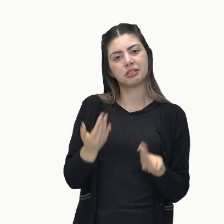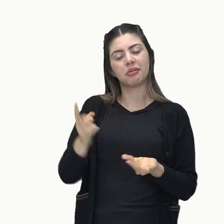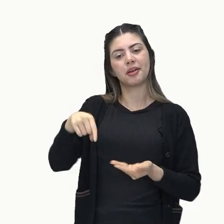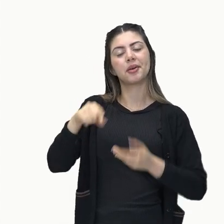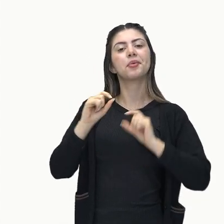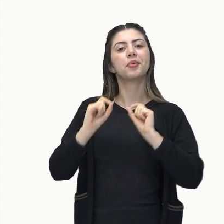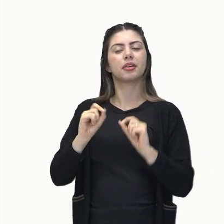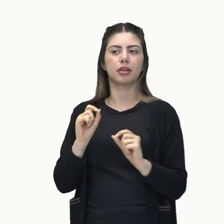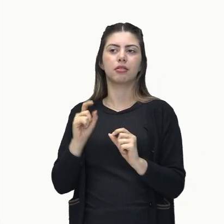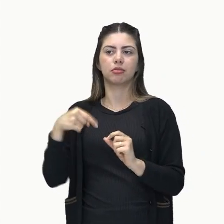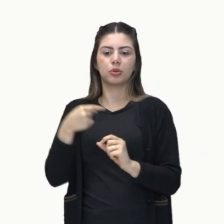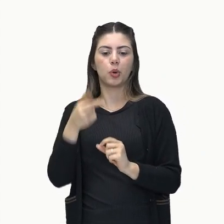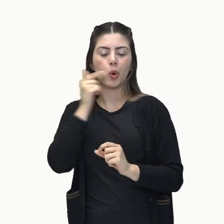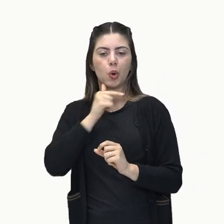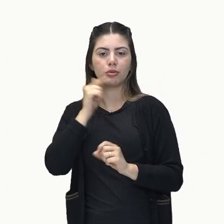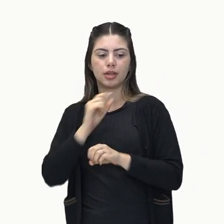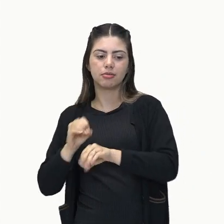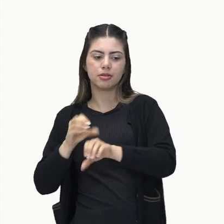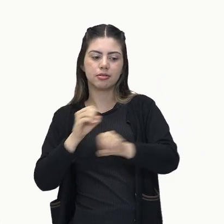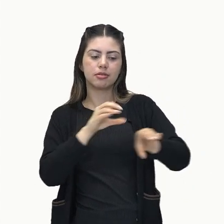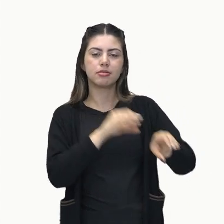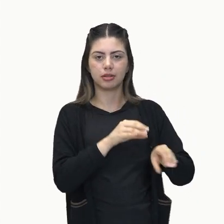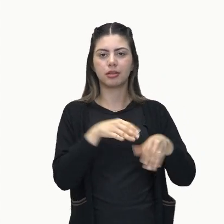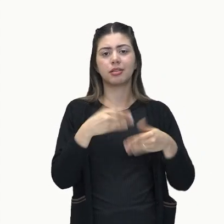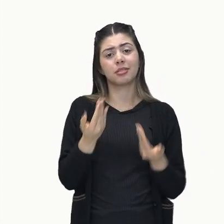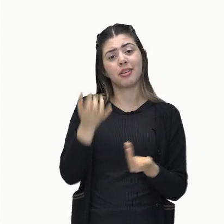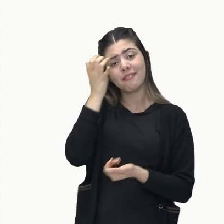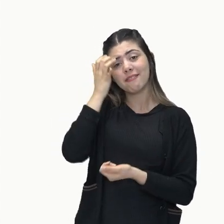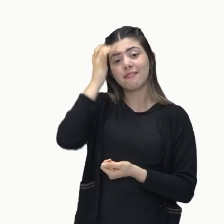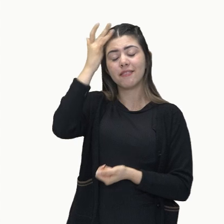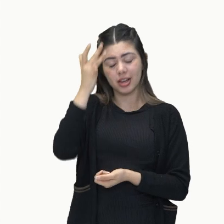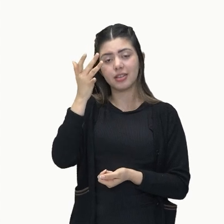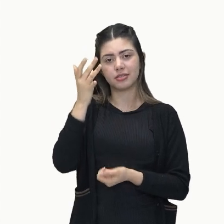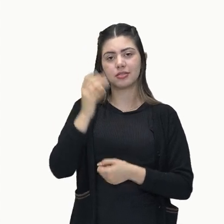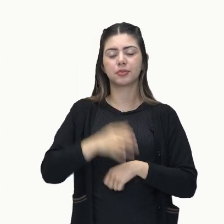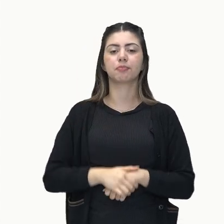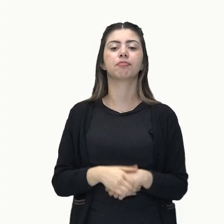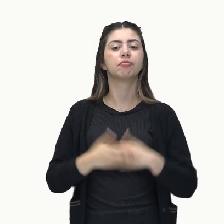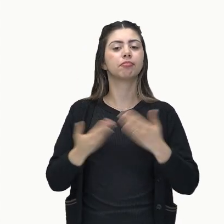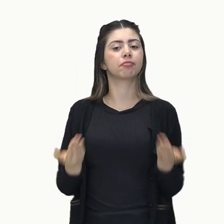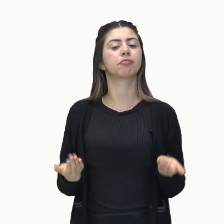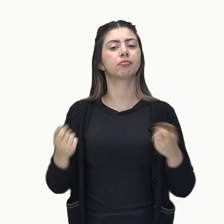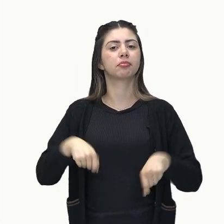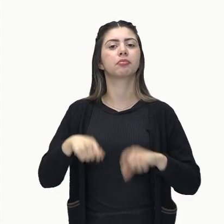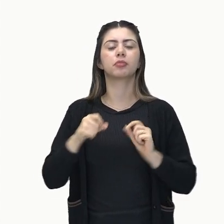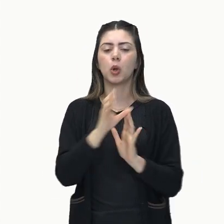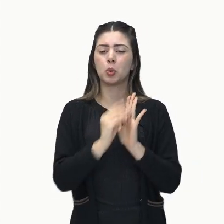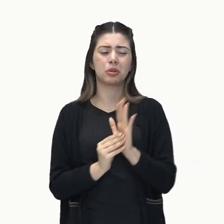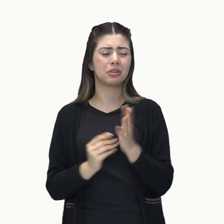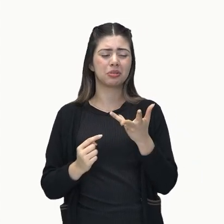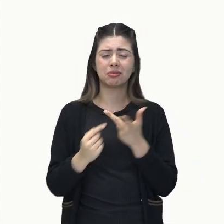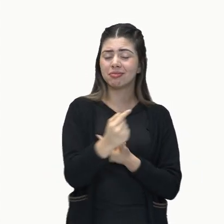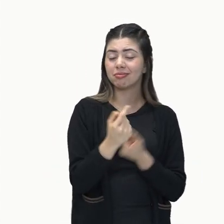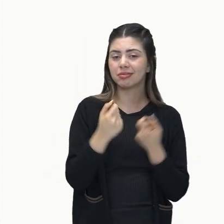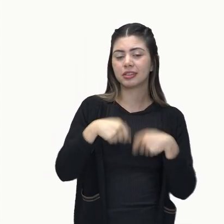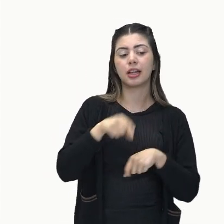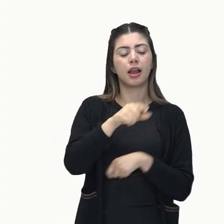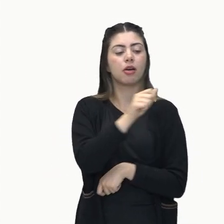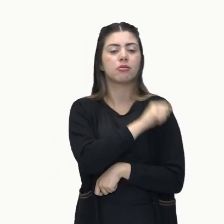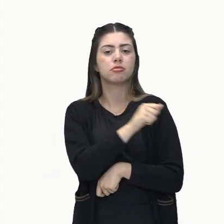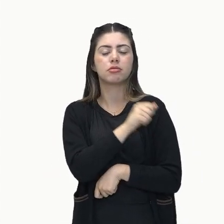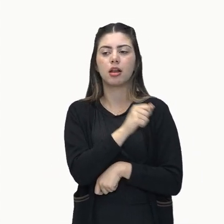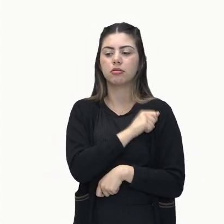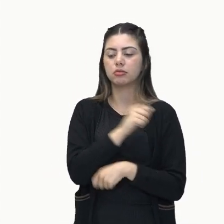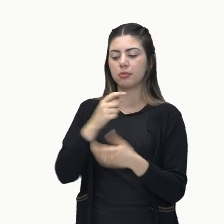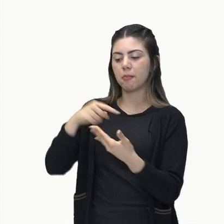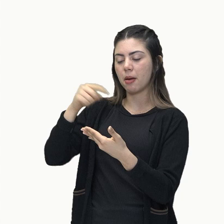de mão dupla. Então a facilidade de ser um conteúdo sob demanda permite que os estudantes acessem as informações